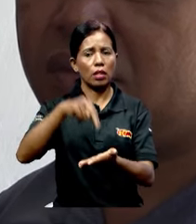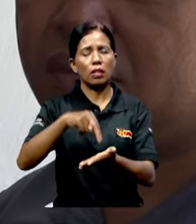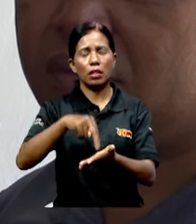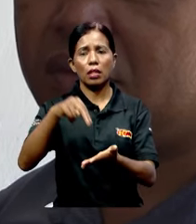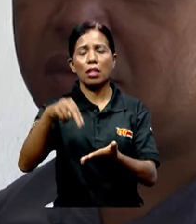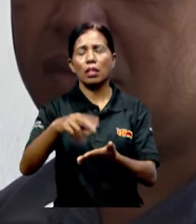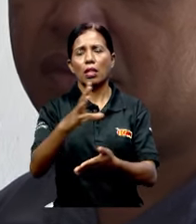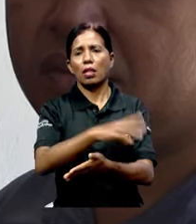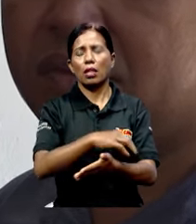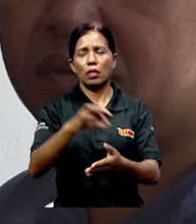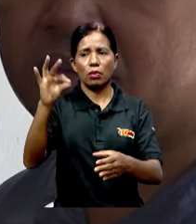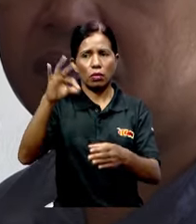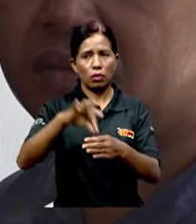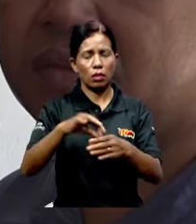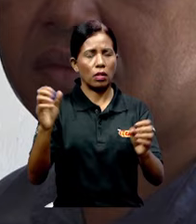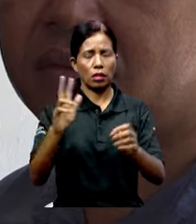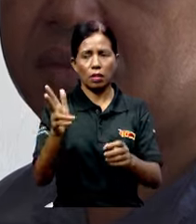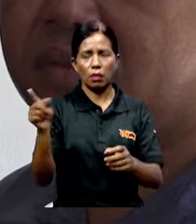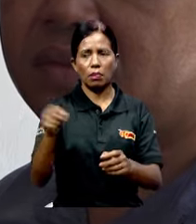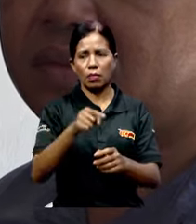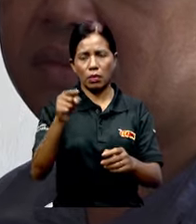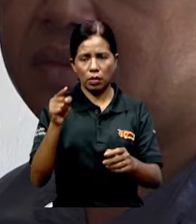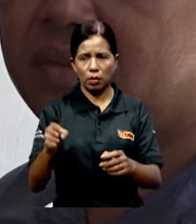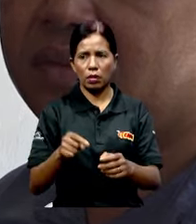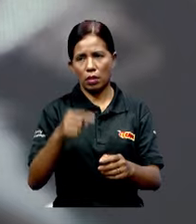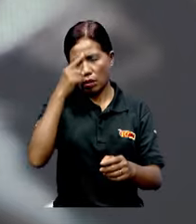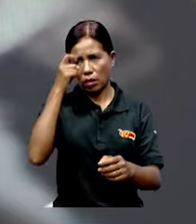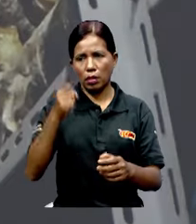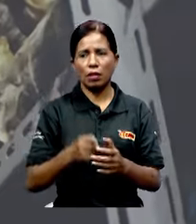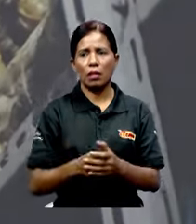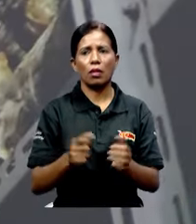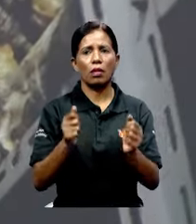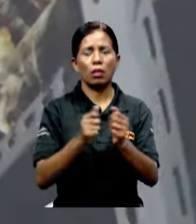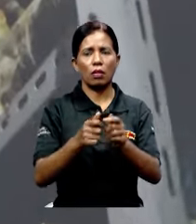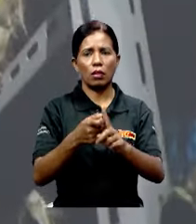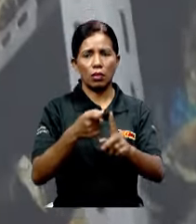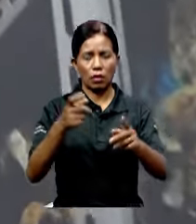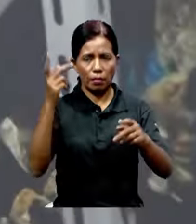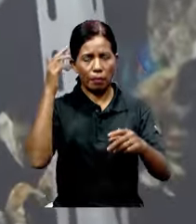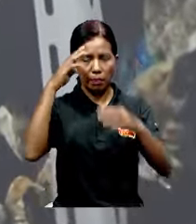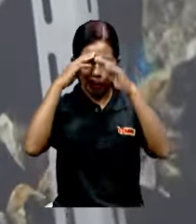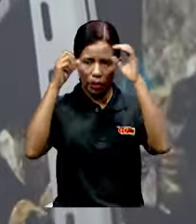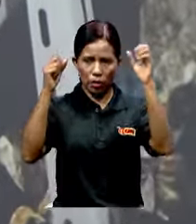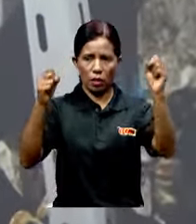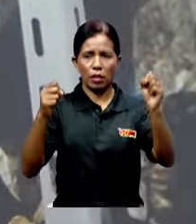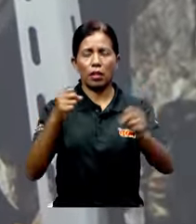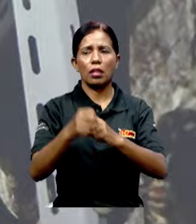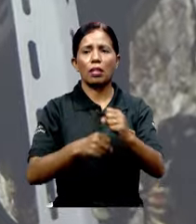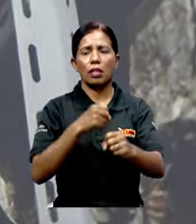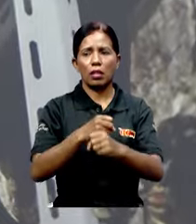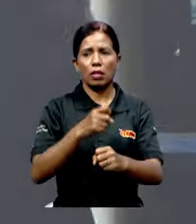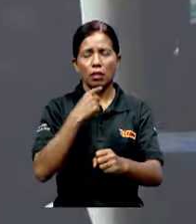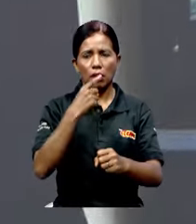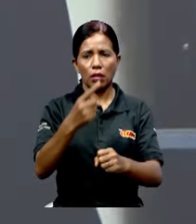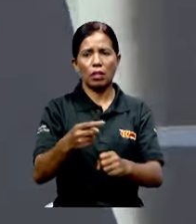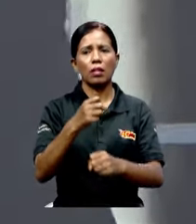be lato 30% mak produtivo tamane mak o inisiativa o sisi o presidente Zora Serrano ini tina ngaspe au nis intervenção